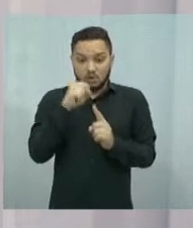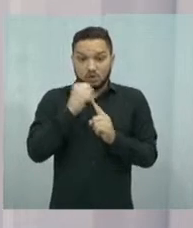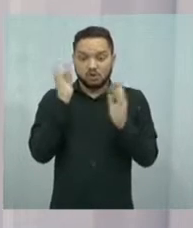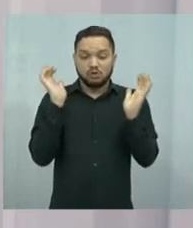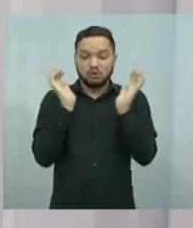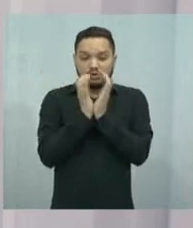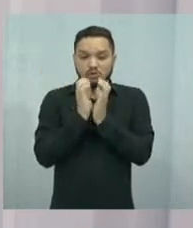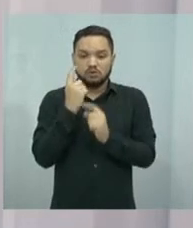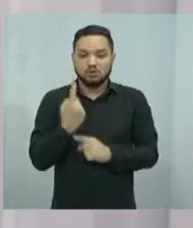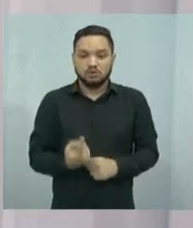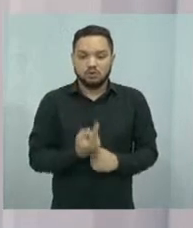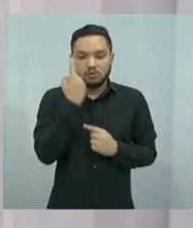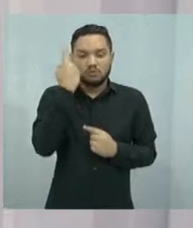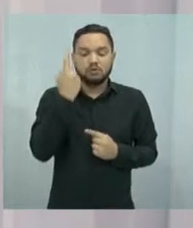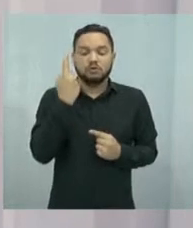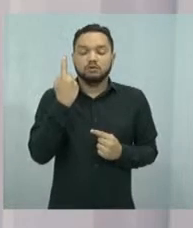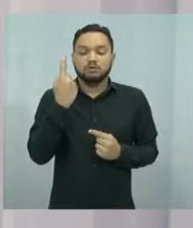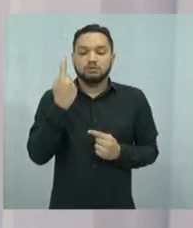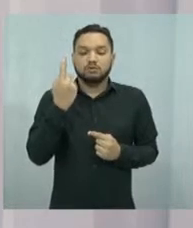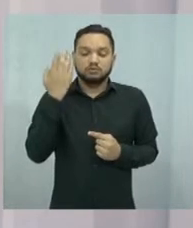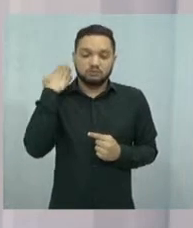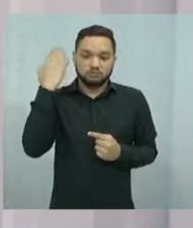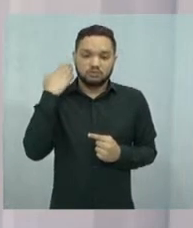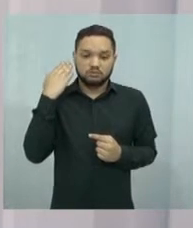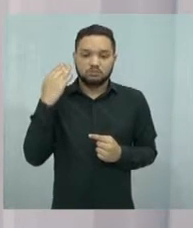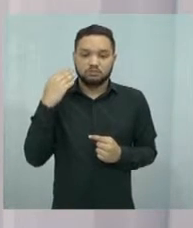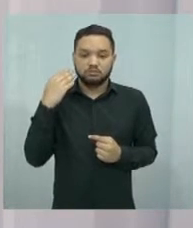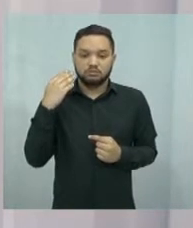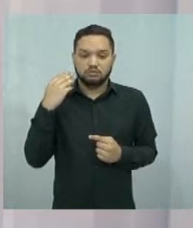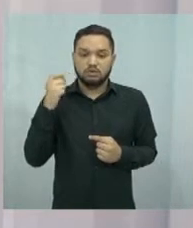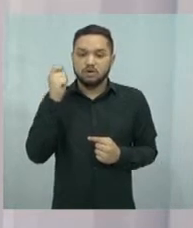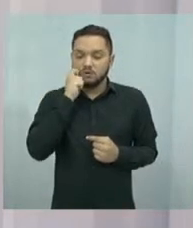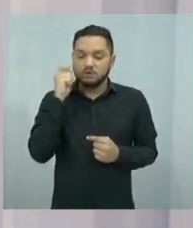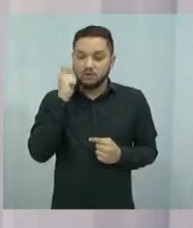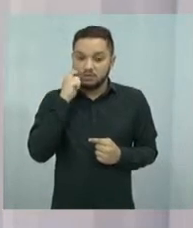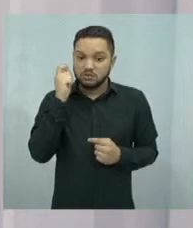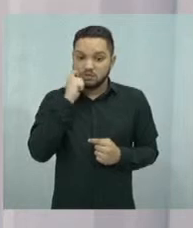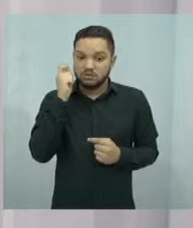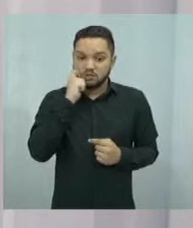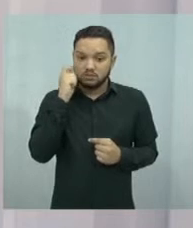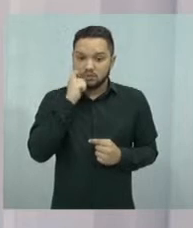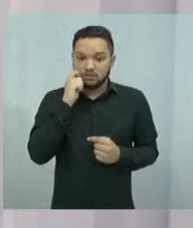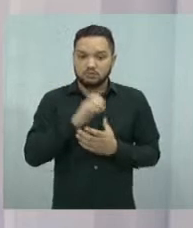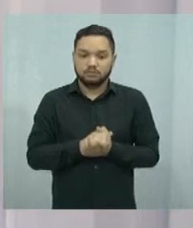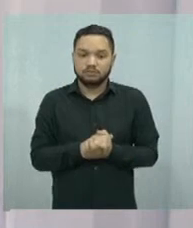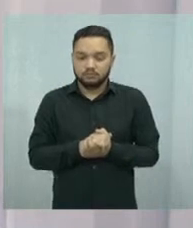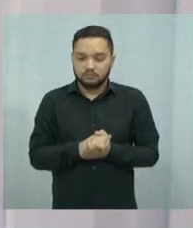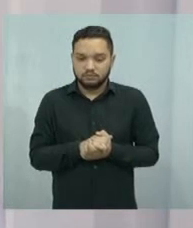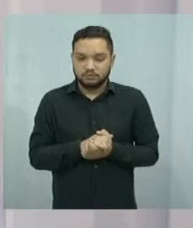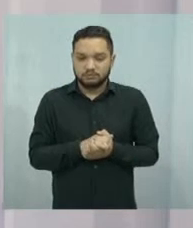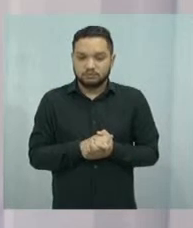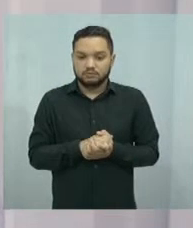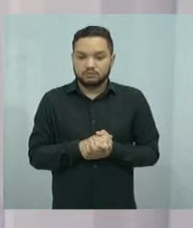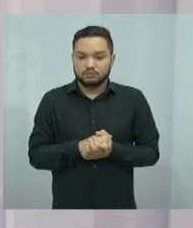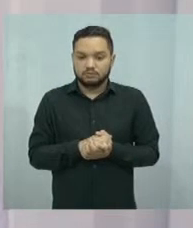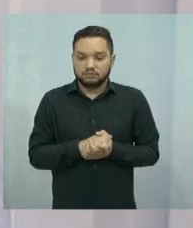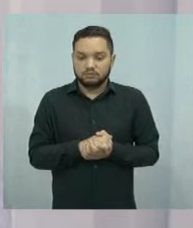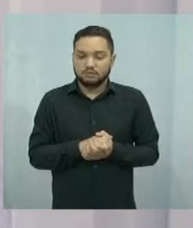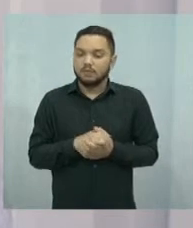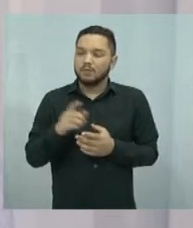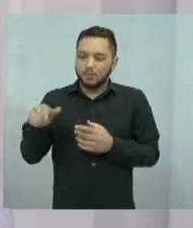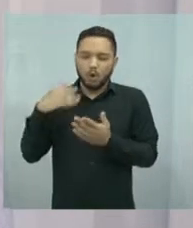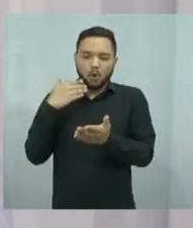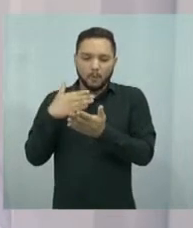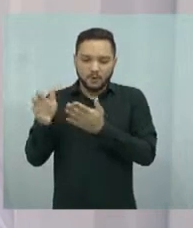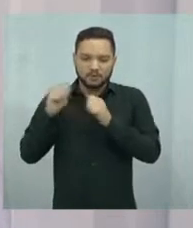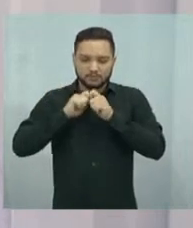única, sociedade nacional, que era a Sociedade Nacional Suíça. Quando o movimento ganha essa perspectiva